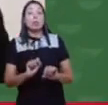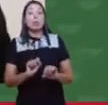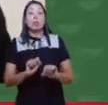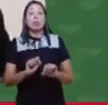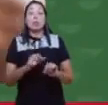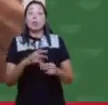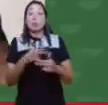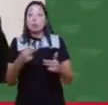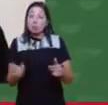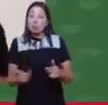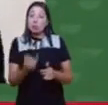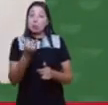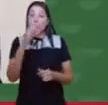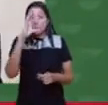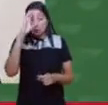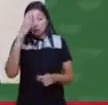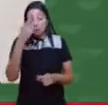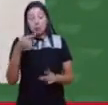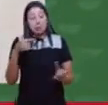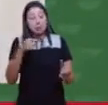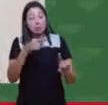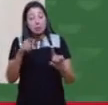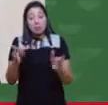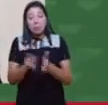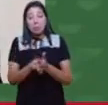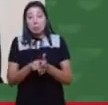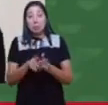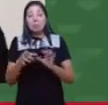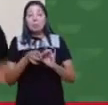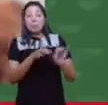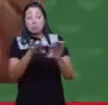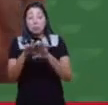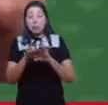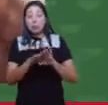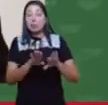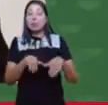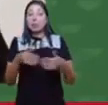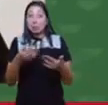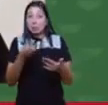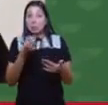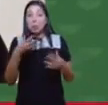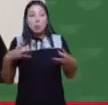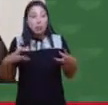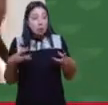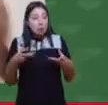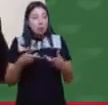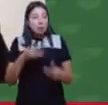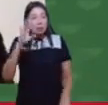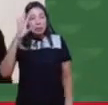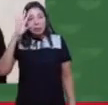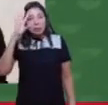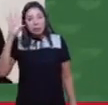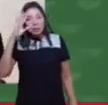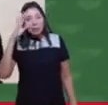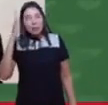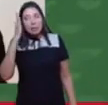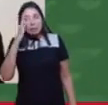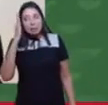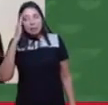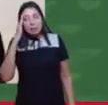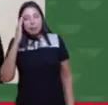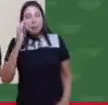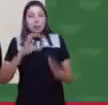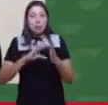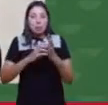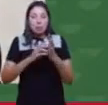áreas fundamentais, decisivos em defesa da democracia. Então, é bom que todos reflitam e saibam que os partidos